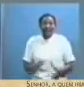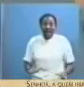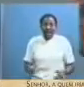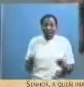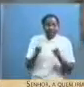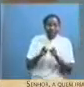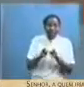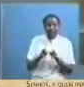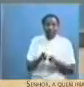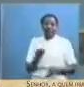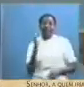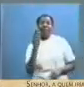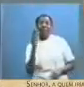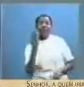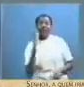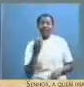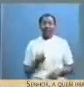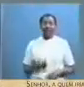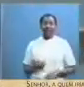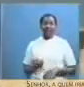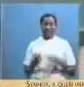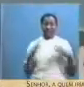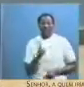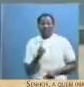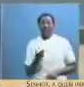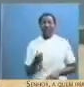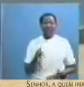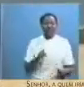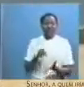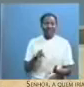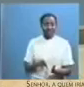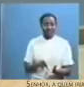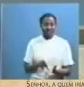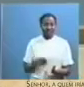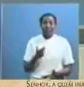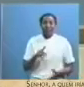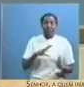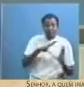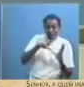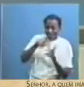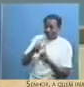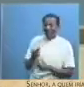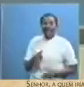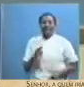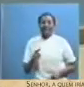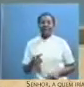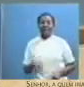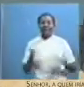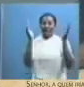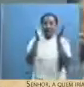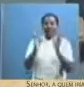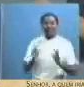derrota por excelência ele não queria nada que preste então quê que ele tenta fazer roubar